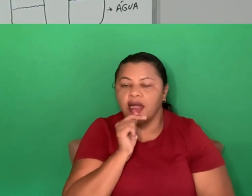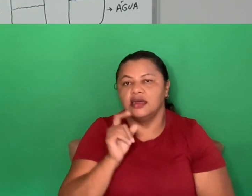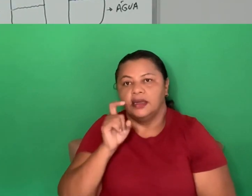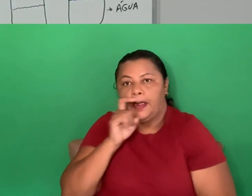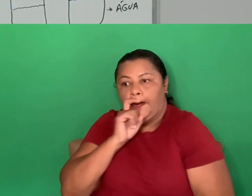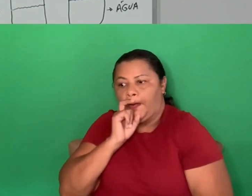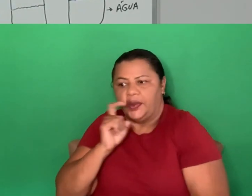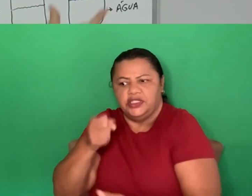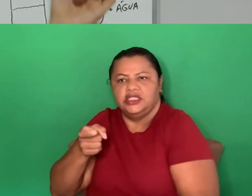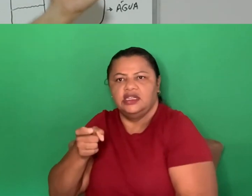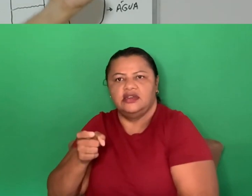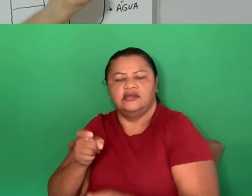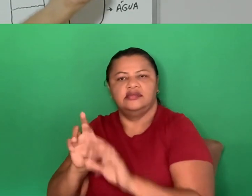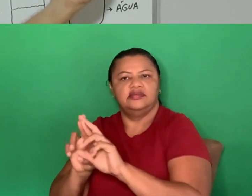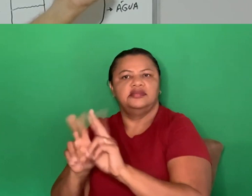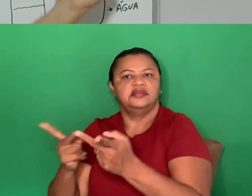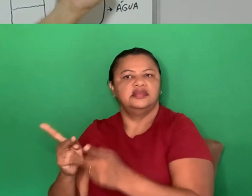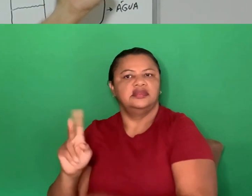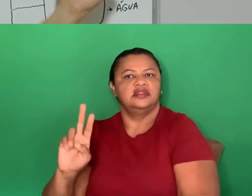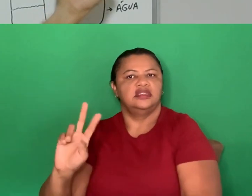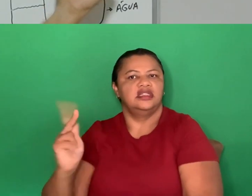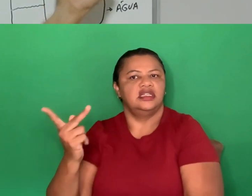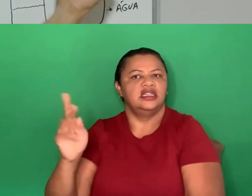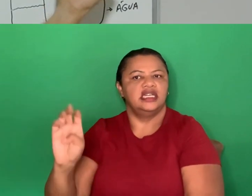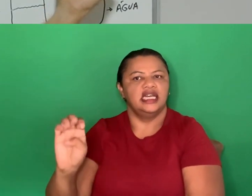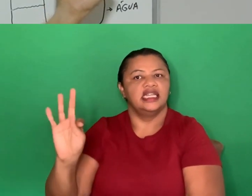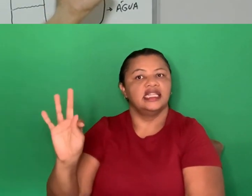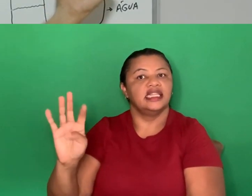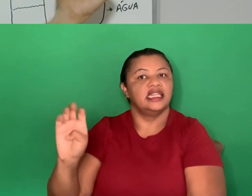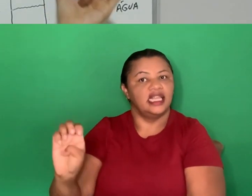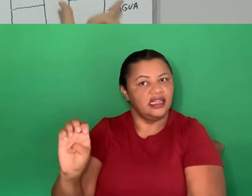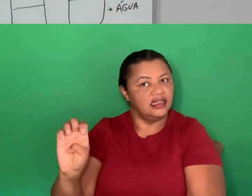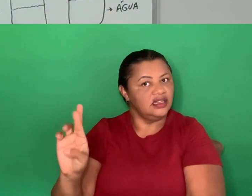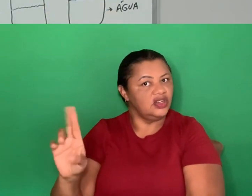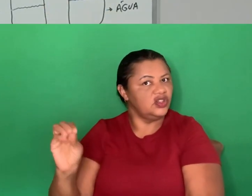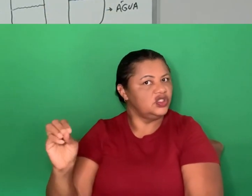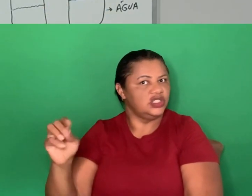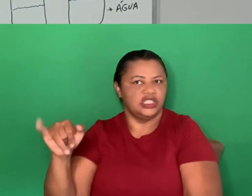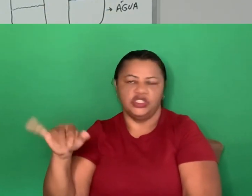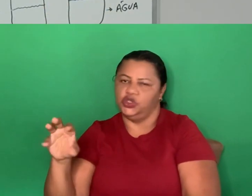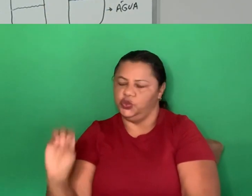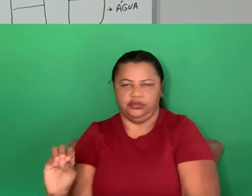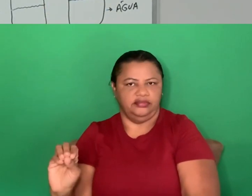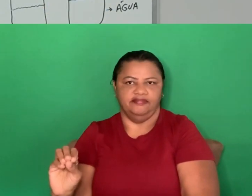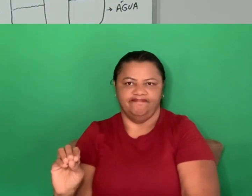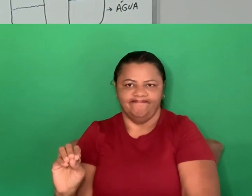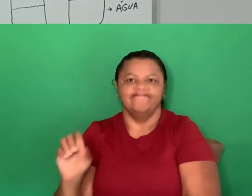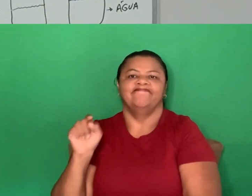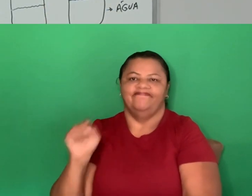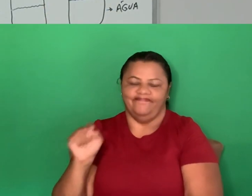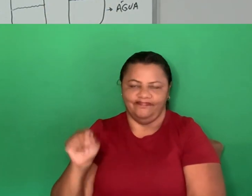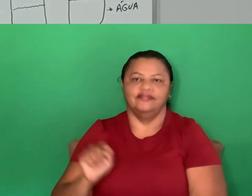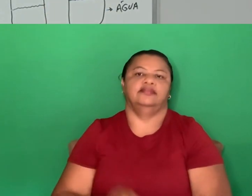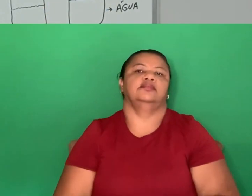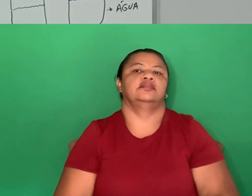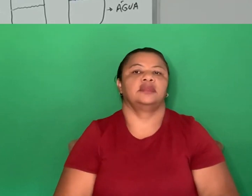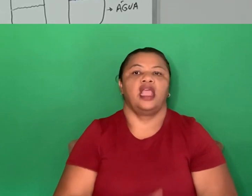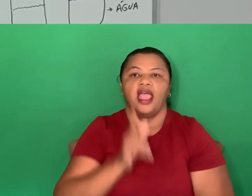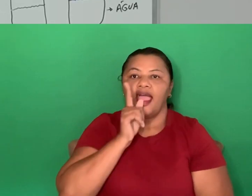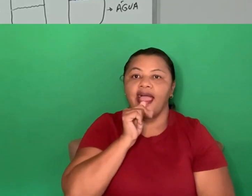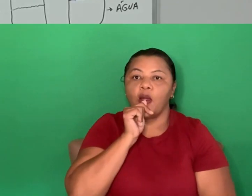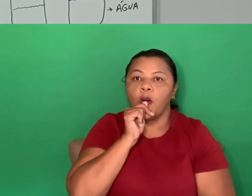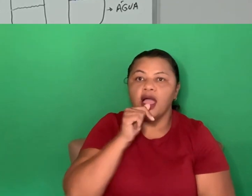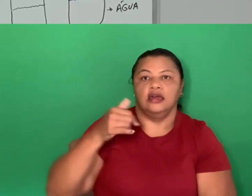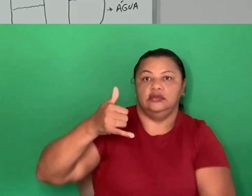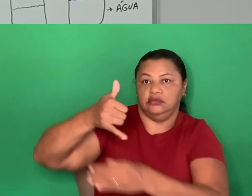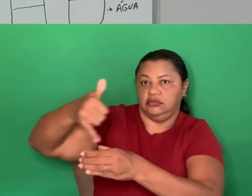mistura. Idem. Quando eu falo sistema heterogêneo, pode ser uma única substância ou pode ser uma mistura. E aí eu preciso ter cuidado,